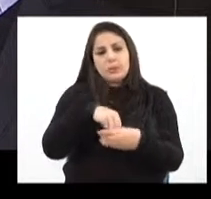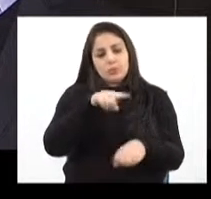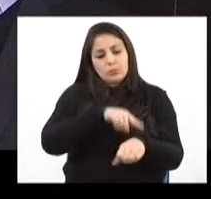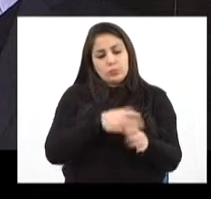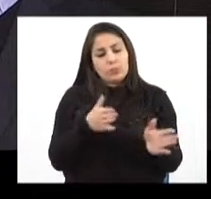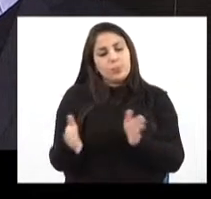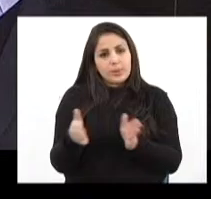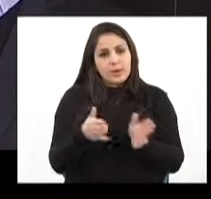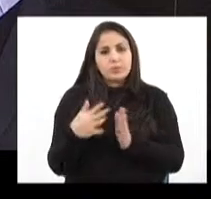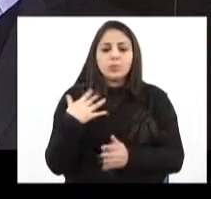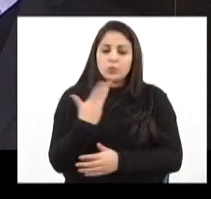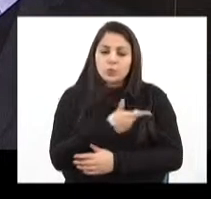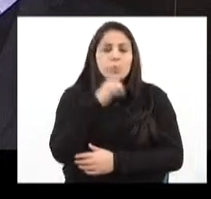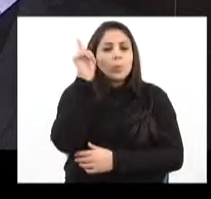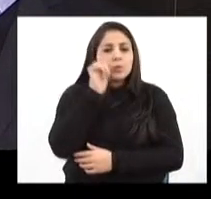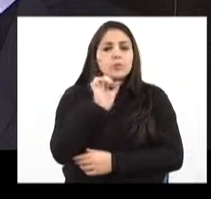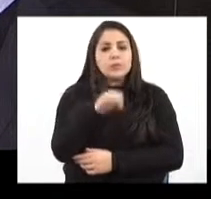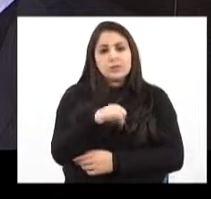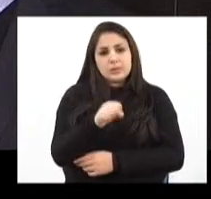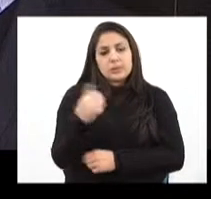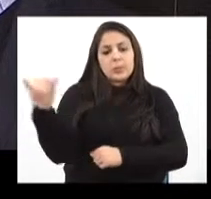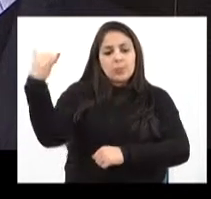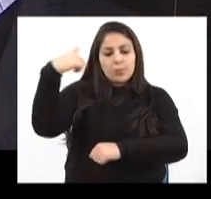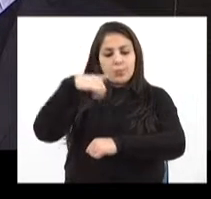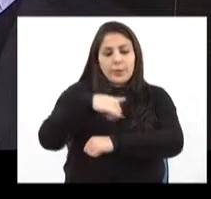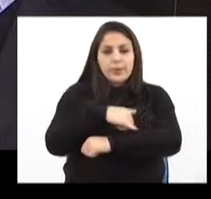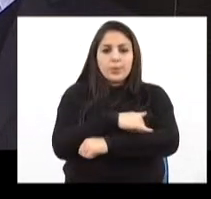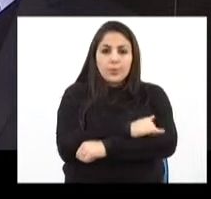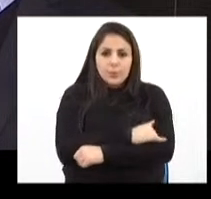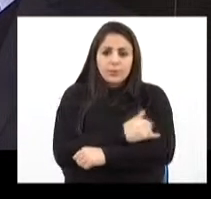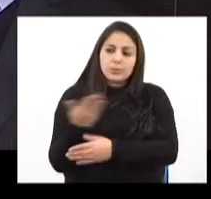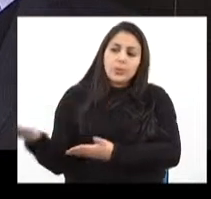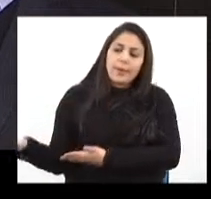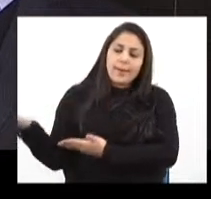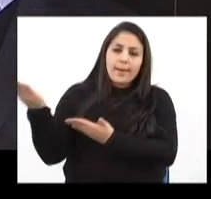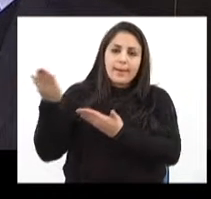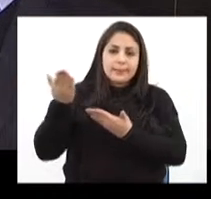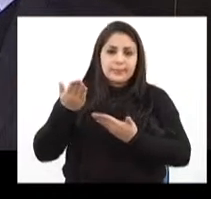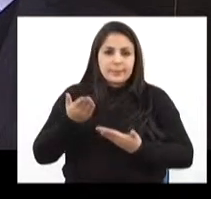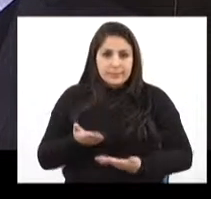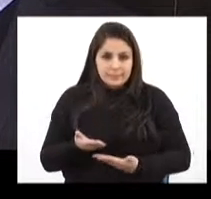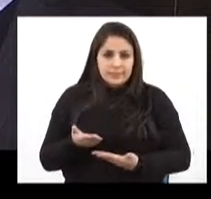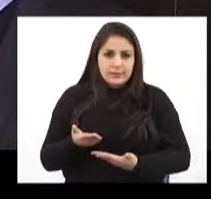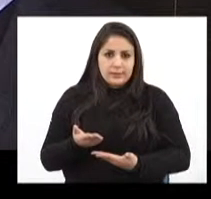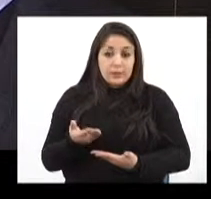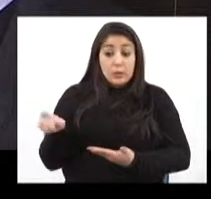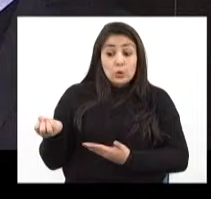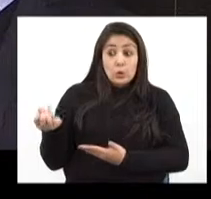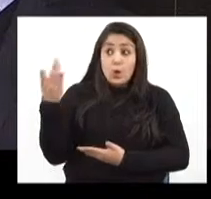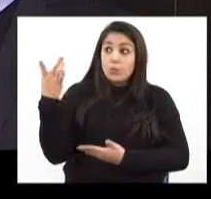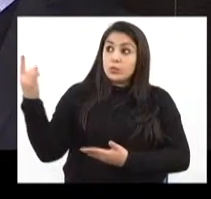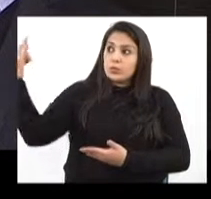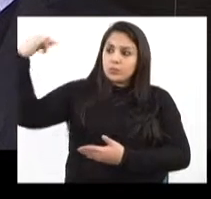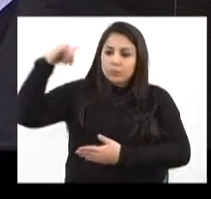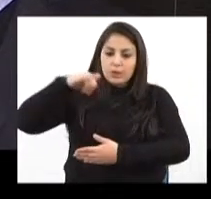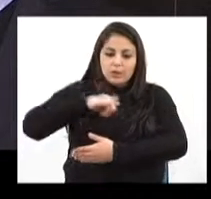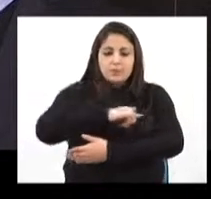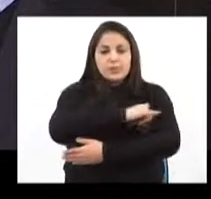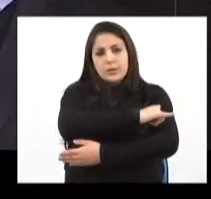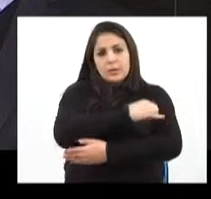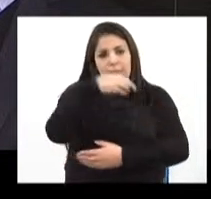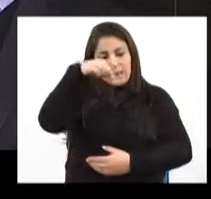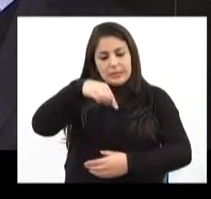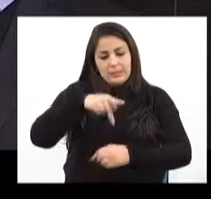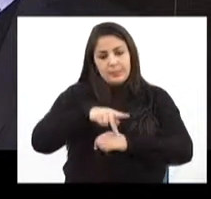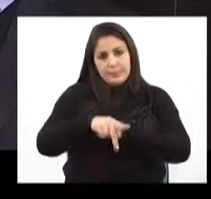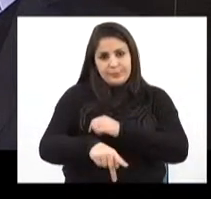dos prazos estabelecidos e que nós vamos ter, sim, um aeroporto em condições de atender não só os usuários, mas também termos outros voos